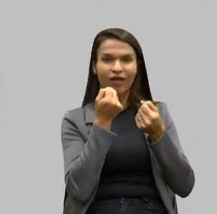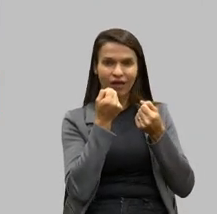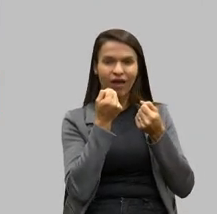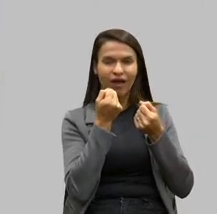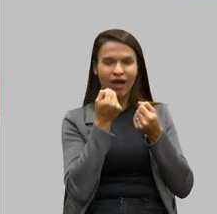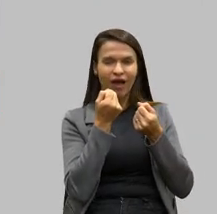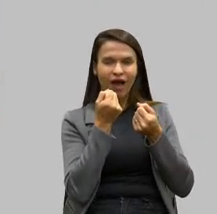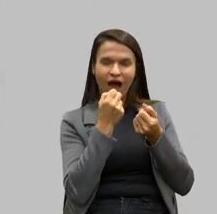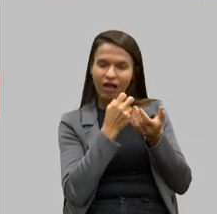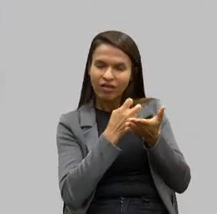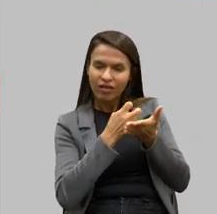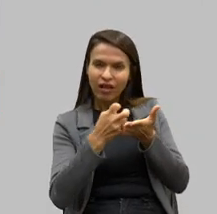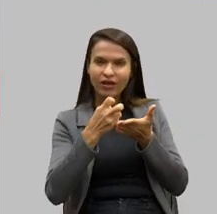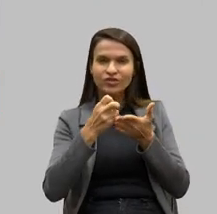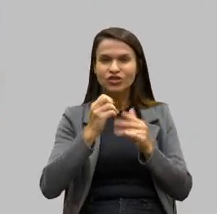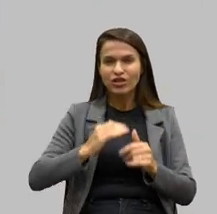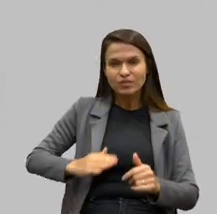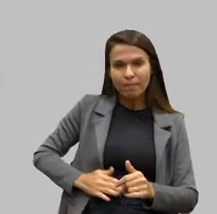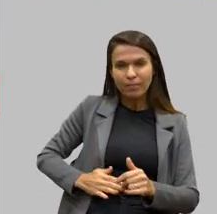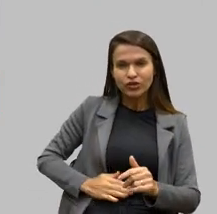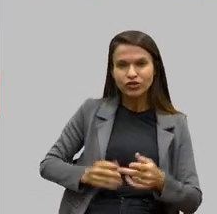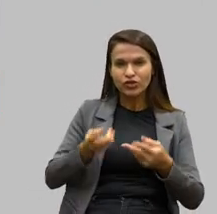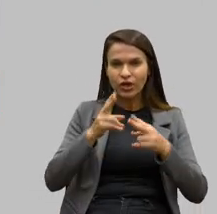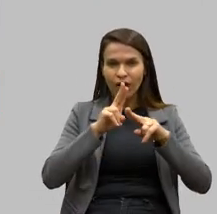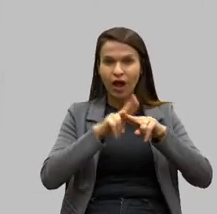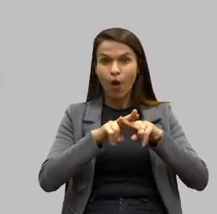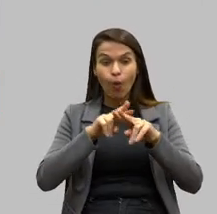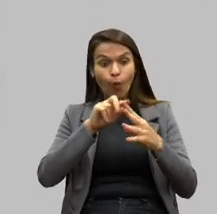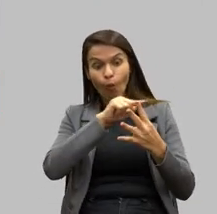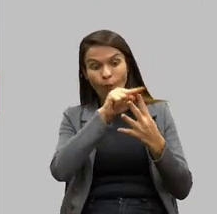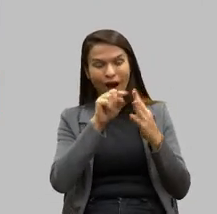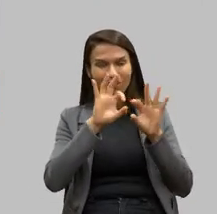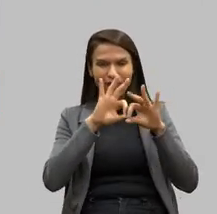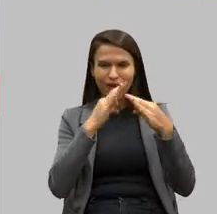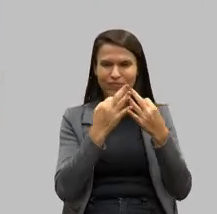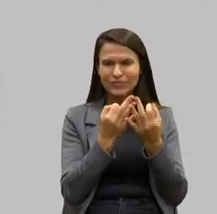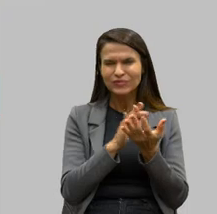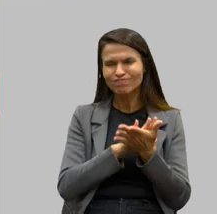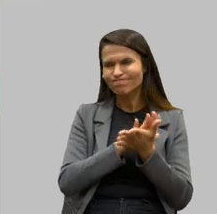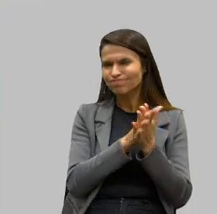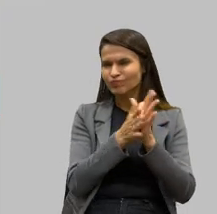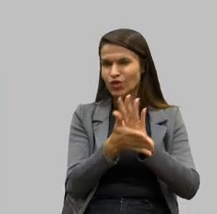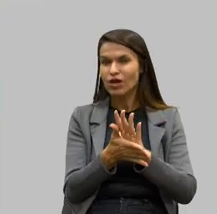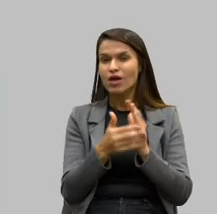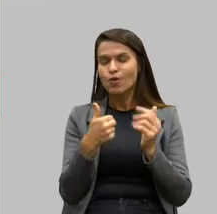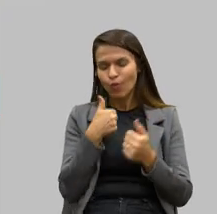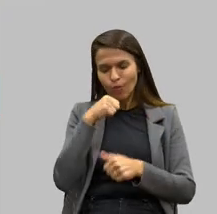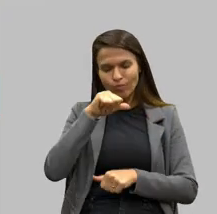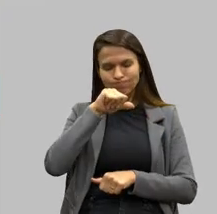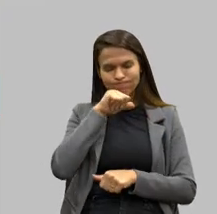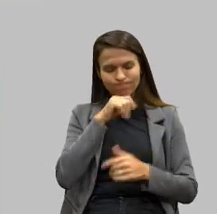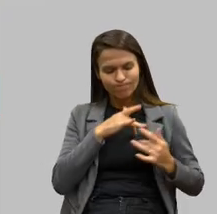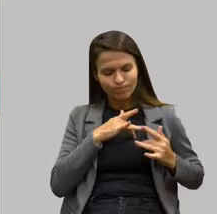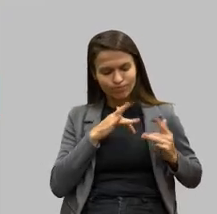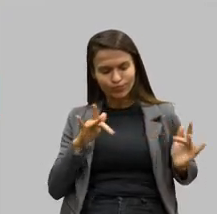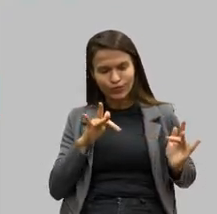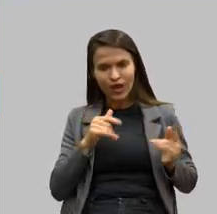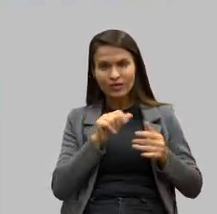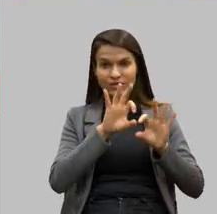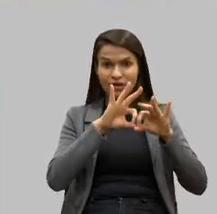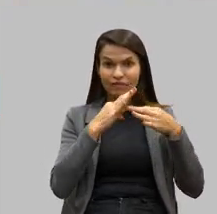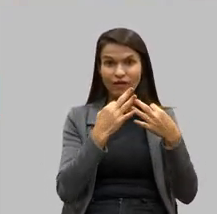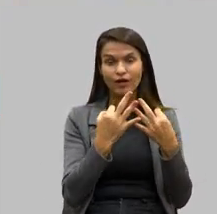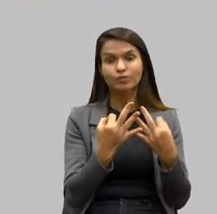Quatro famílias foram destruídas e devastadas. Eu, como mãe, me compadeço a essas famílias e